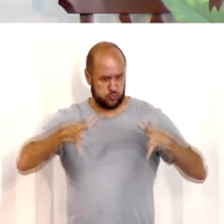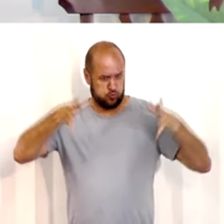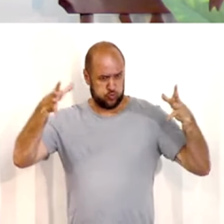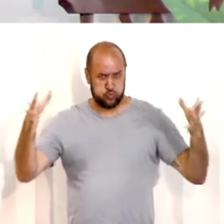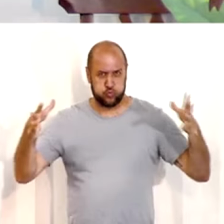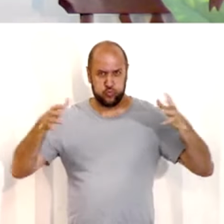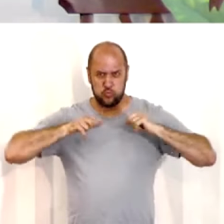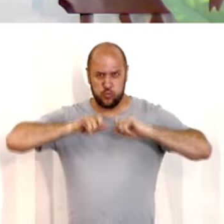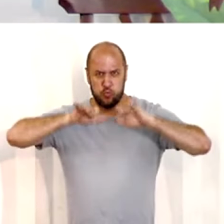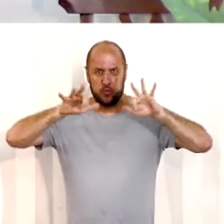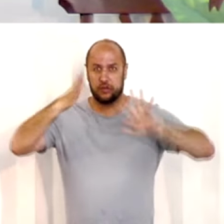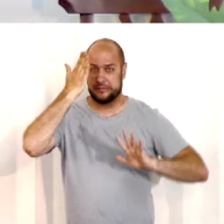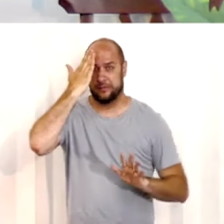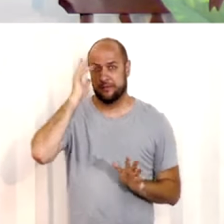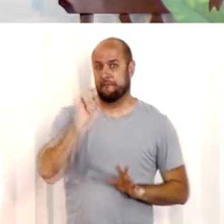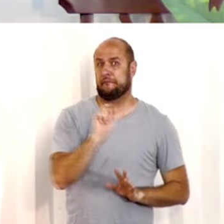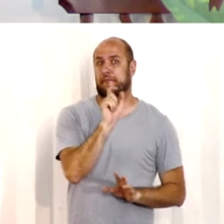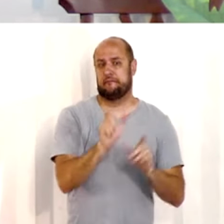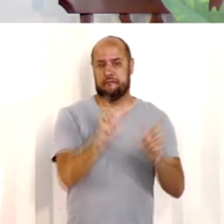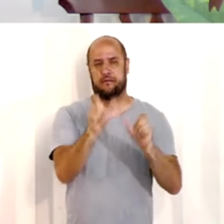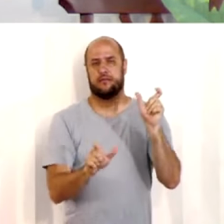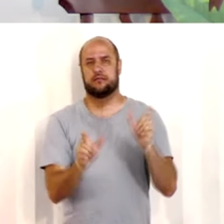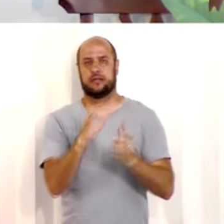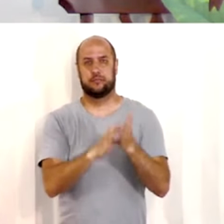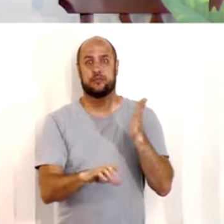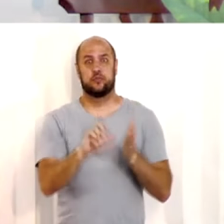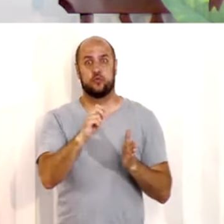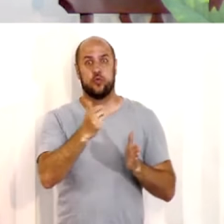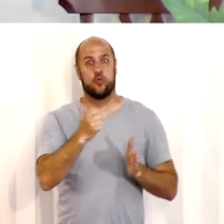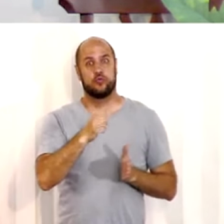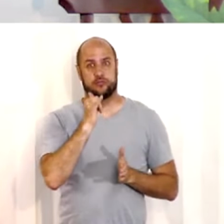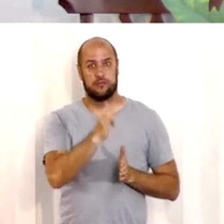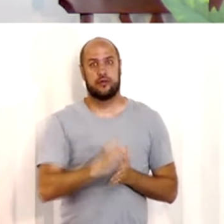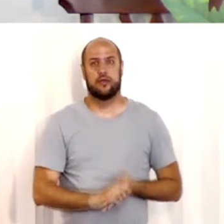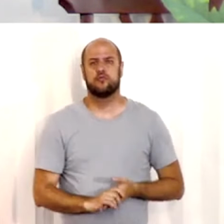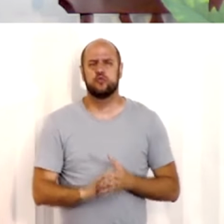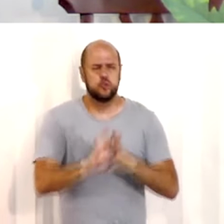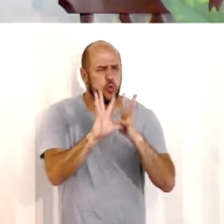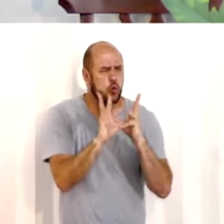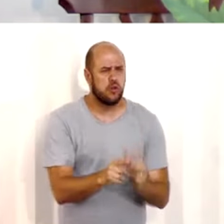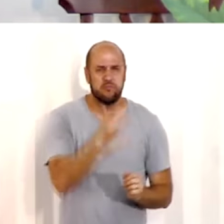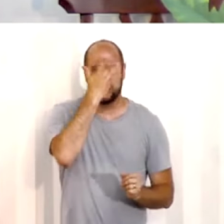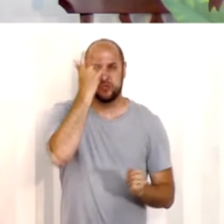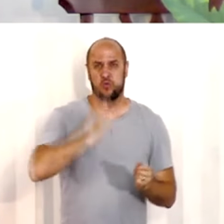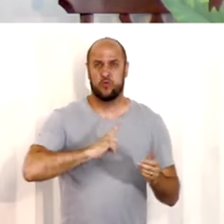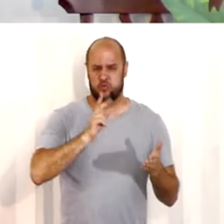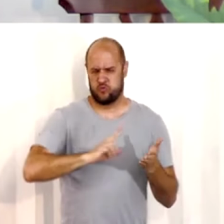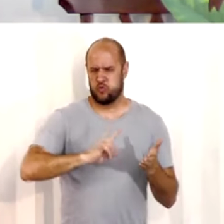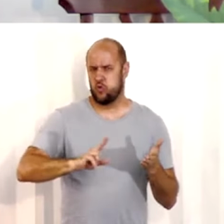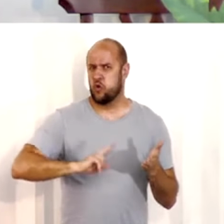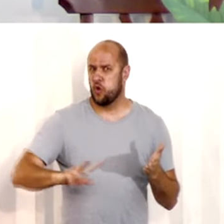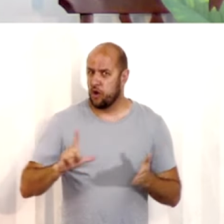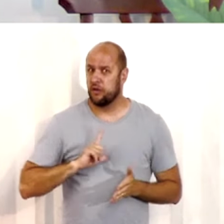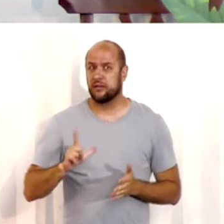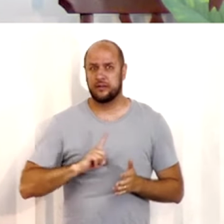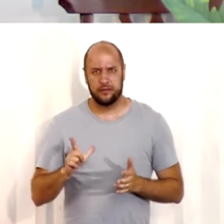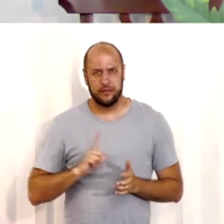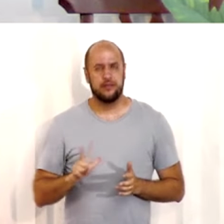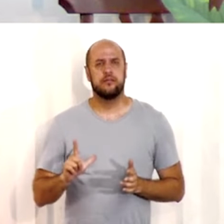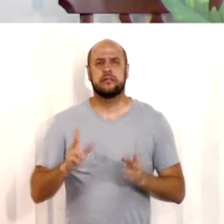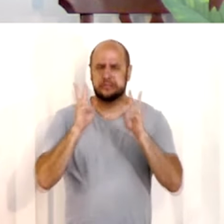saber quem são as testemunhas, é o capítulo 11 inteiro. Todos aqueles que estão aqui no capítulo 11 e muitos